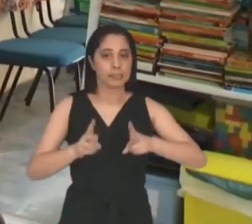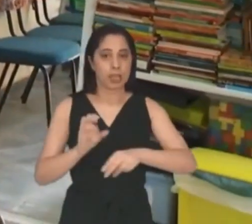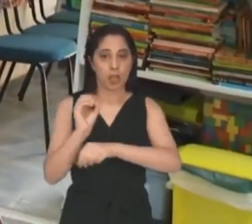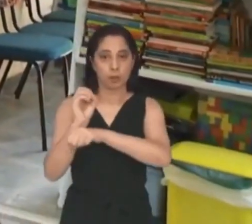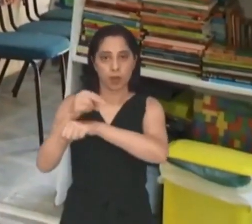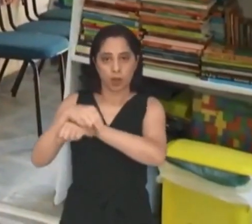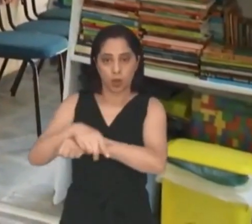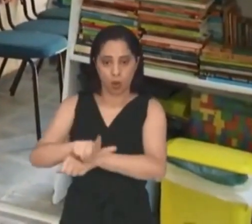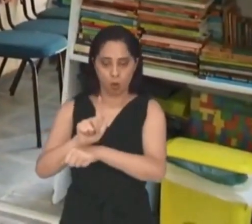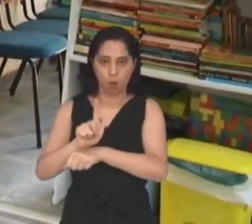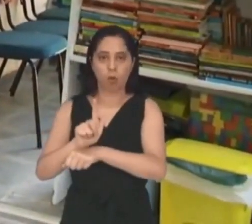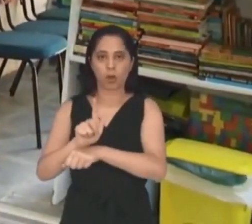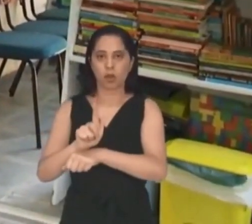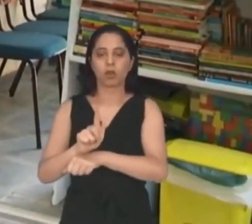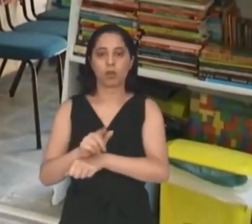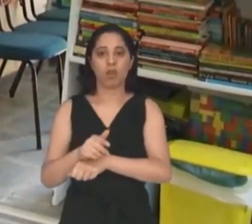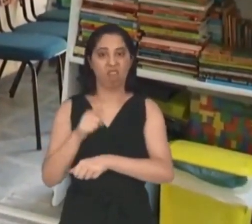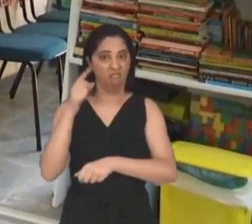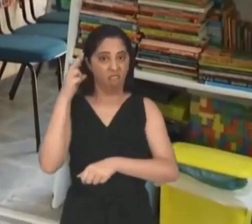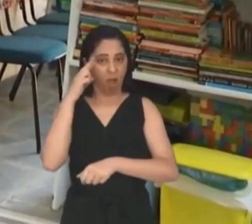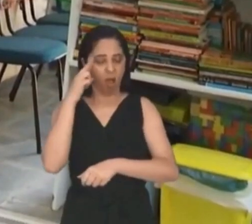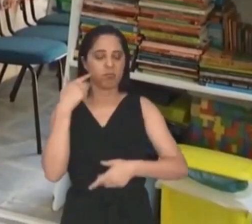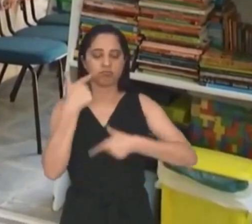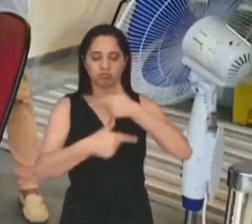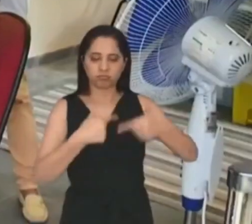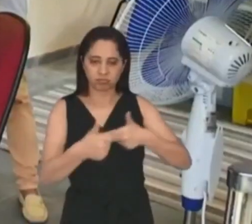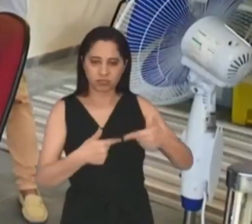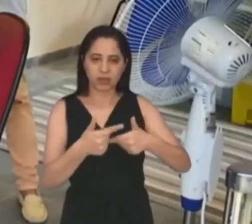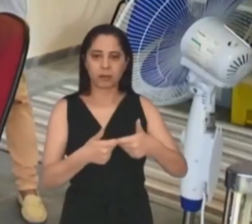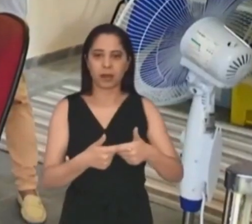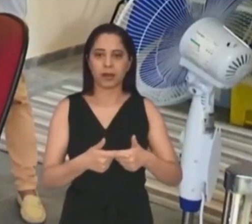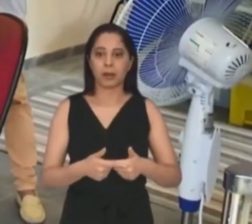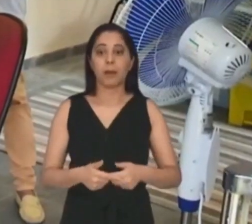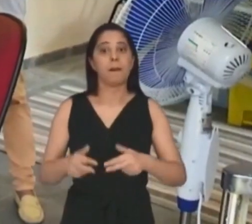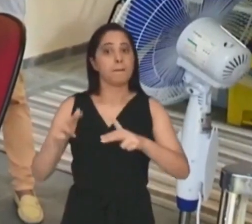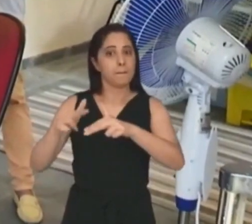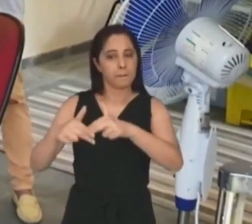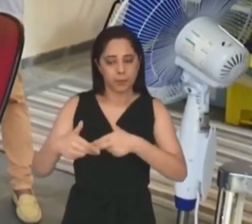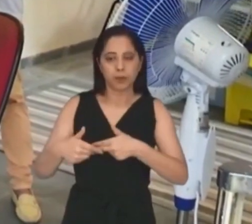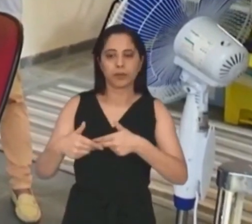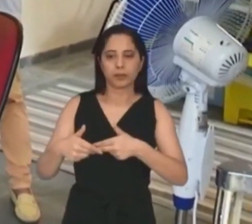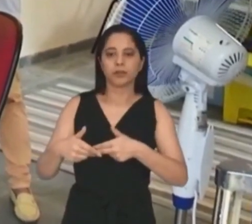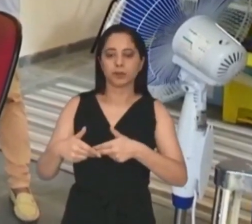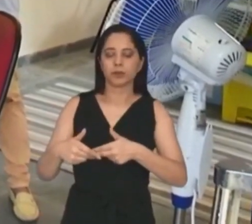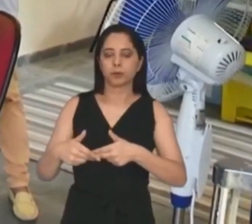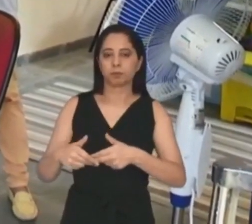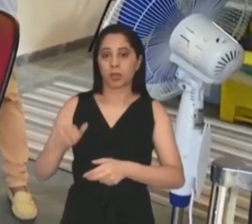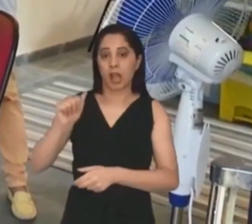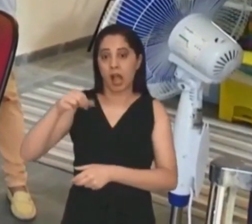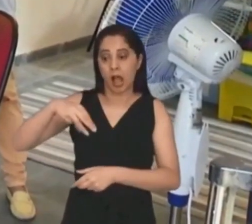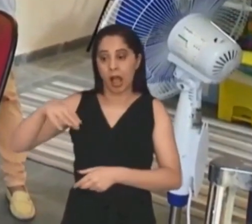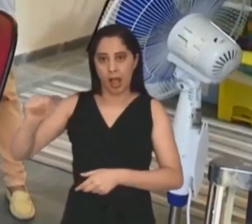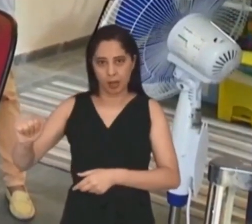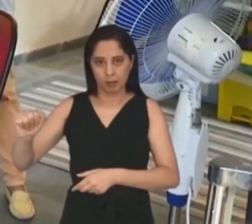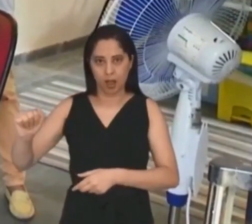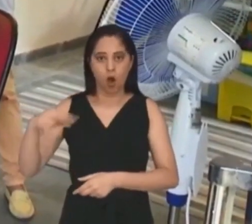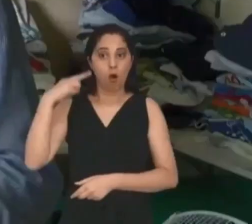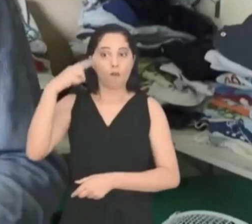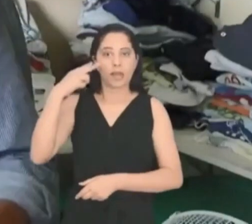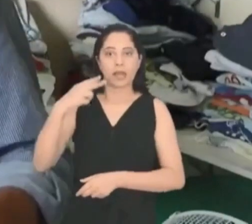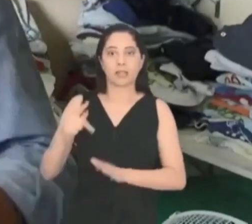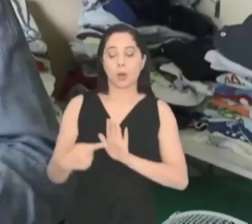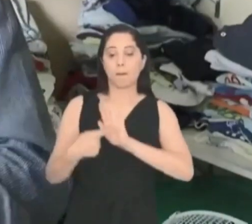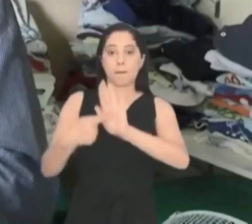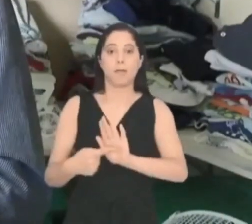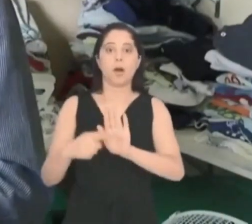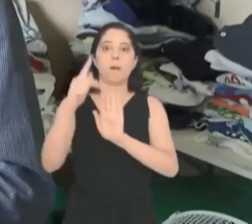terceiro setor é uma das frentes de trabalho do parlamentar. Para garantir mais apoios a essas entidades, a exemplo da AMA,